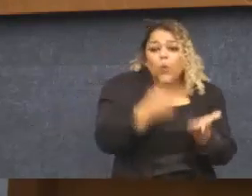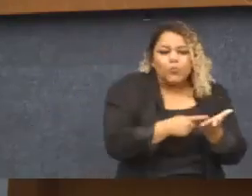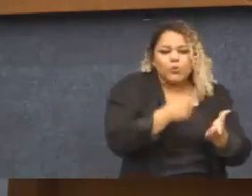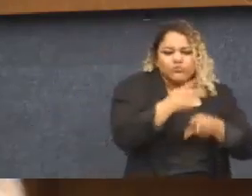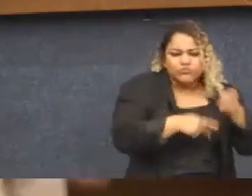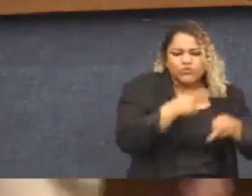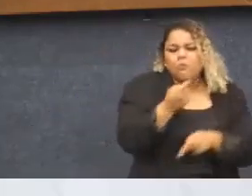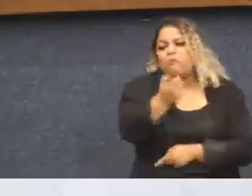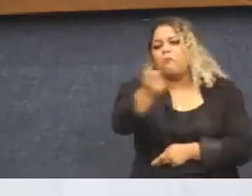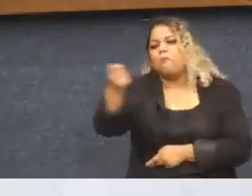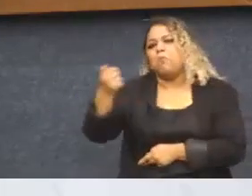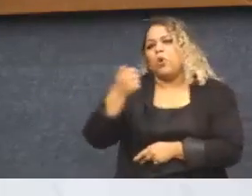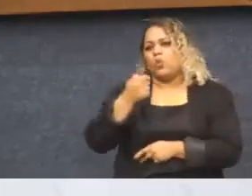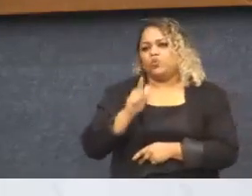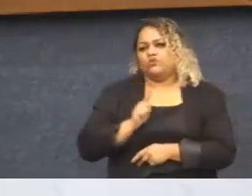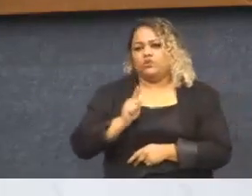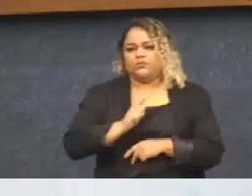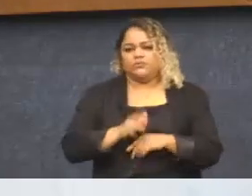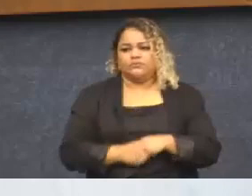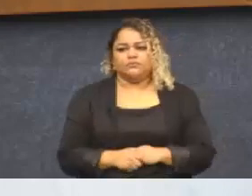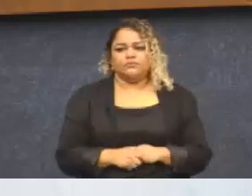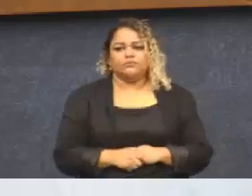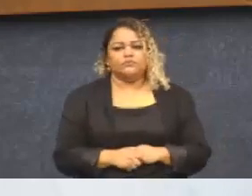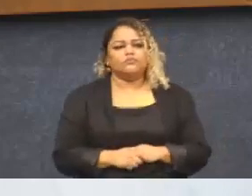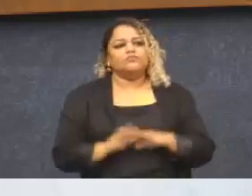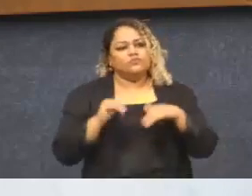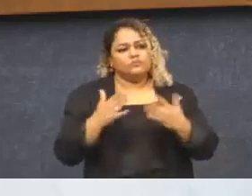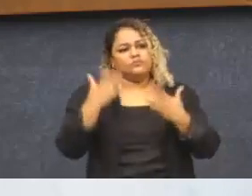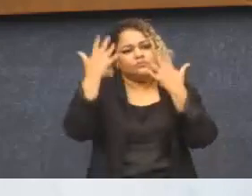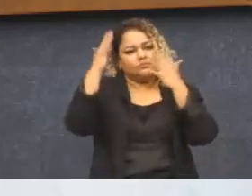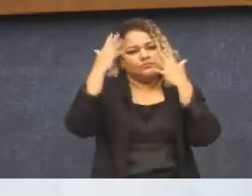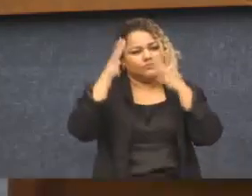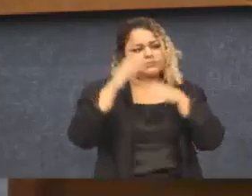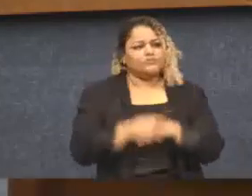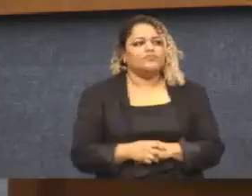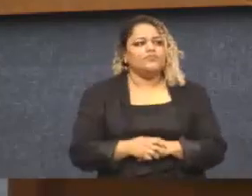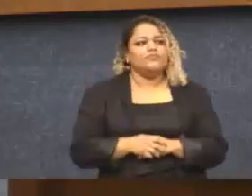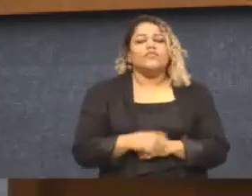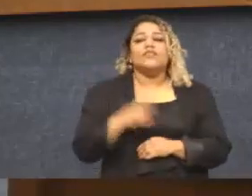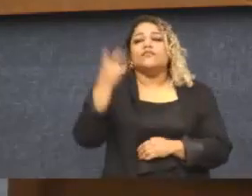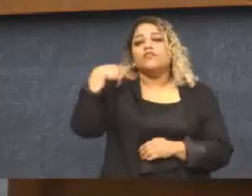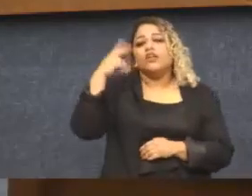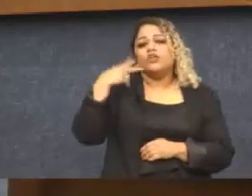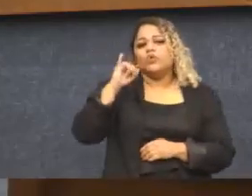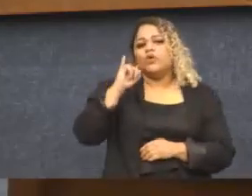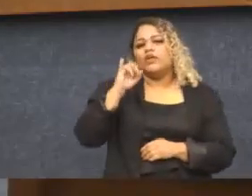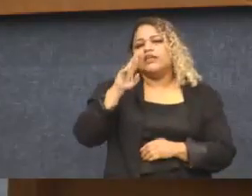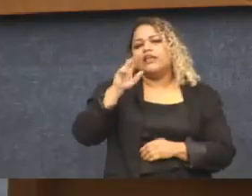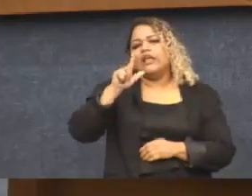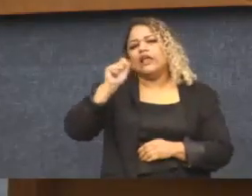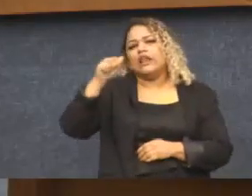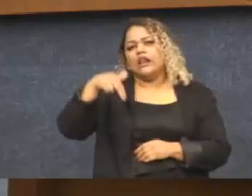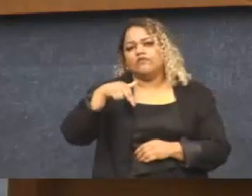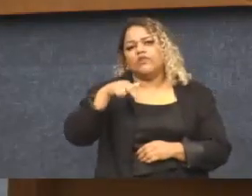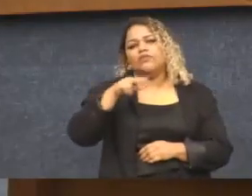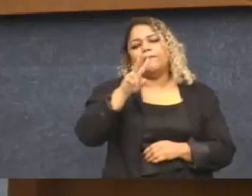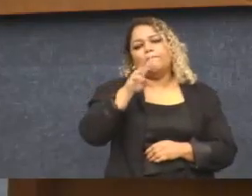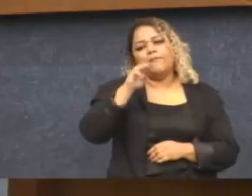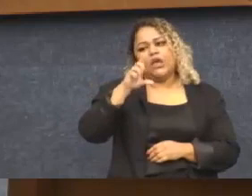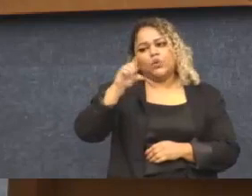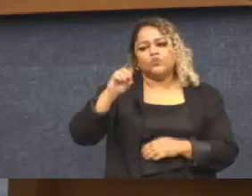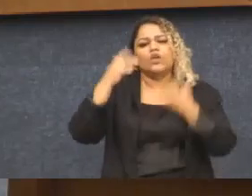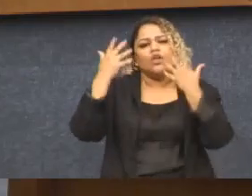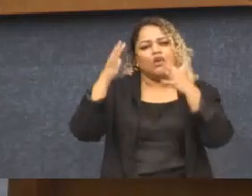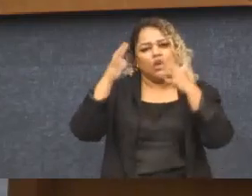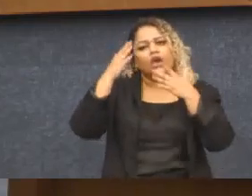Obrigada, presidente. Parabéns, vereadora. Para declarar, vereador Irlan Mello. Quero parabenizar o vereador Braulio, o vereador Bruno